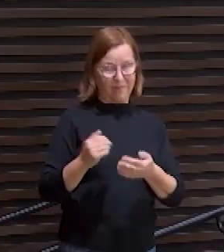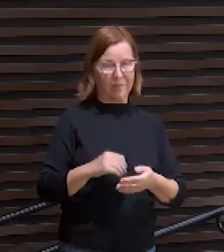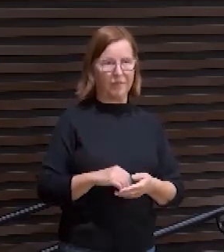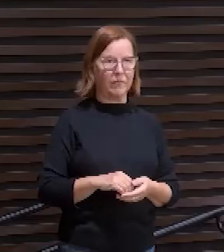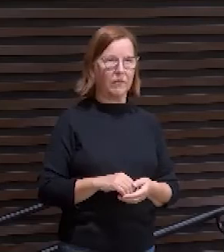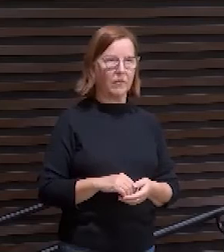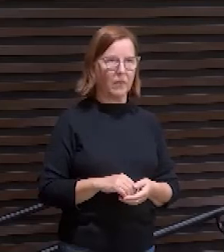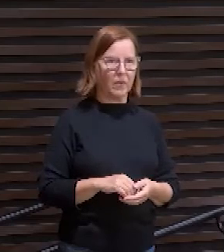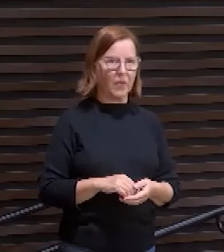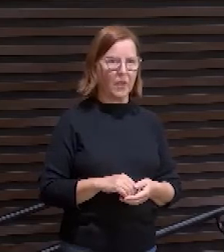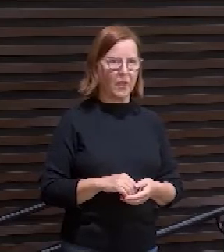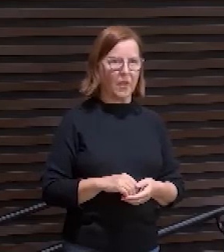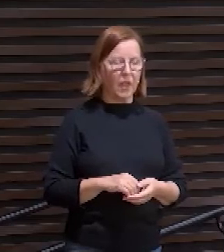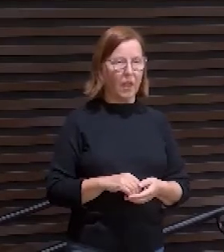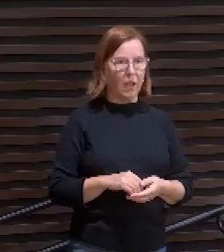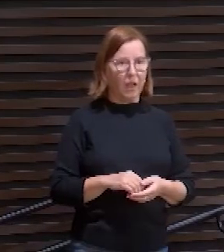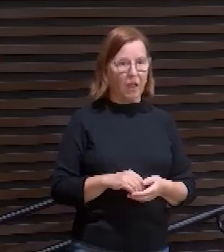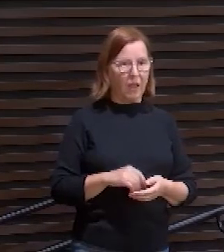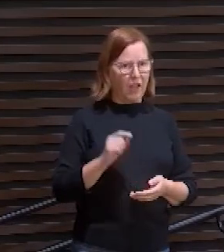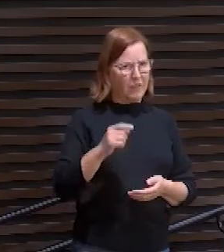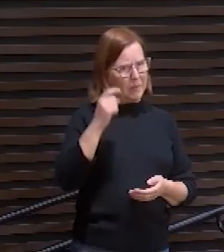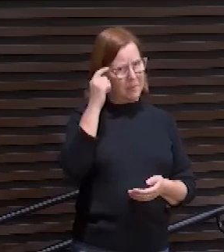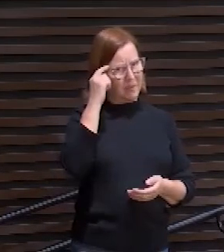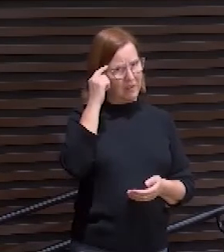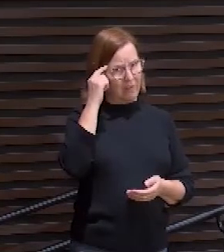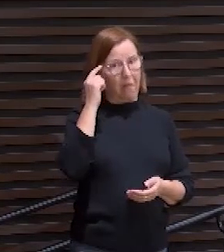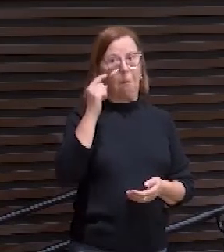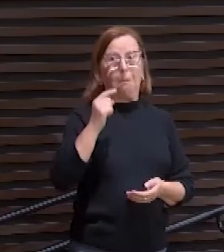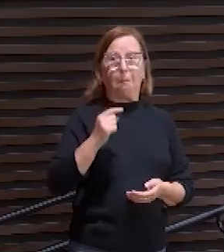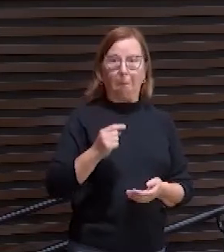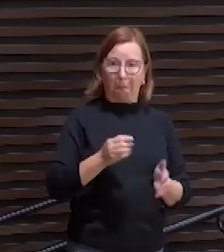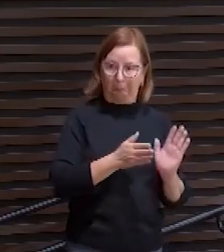Você olha para isso e você fala: nossa, mas que rapaz